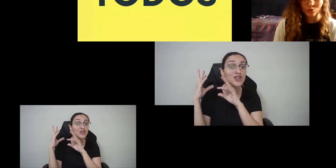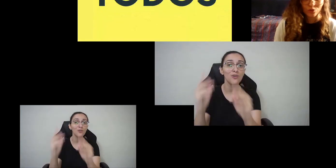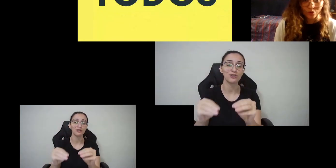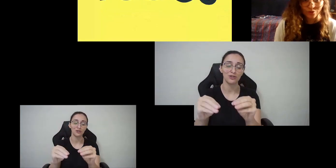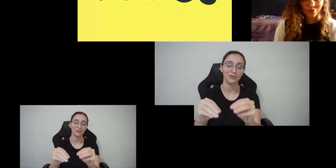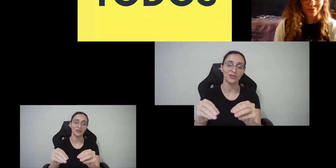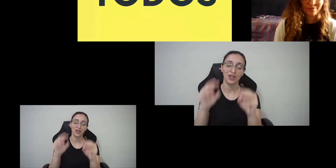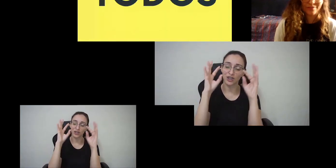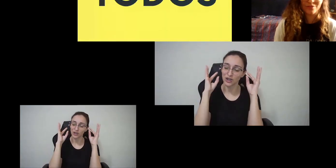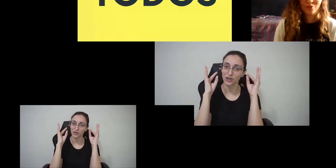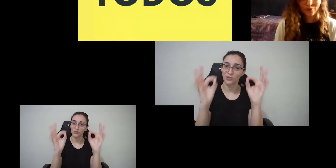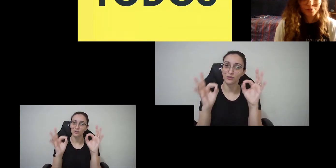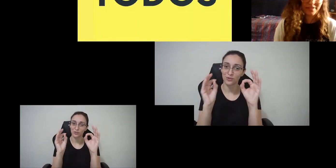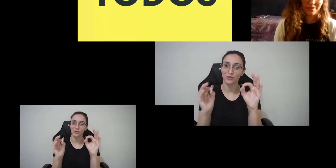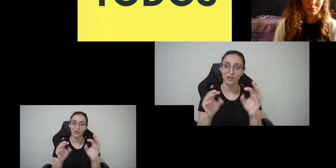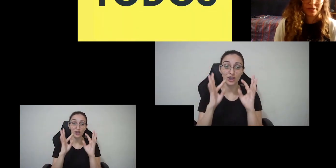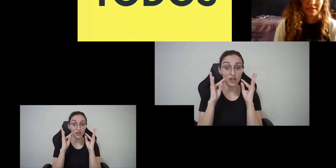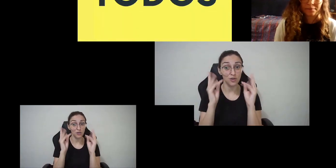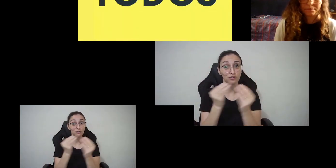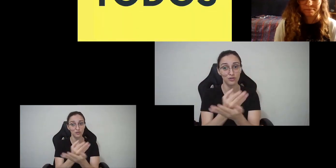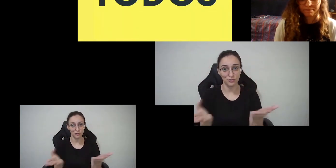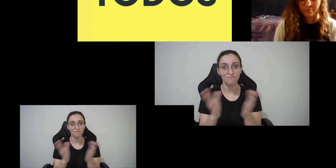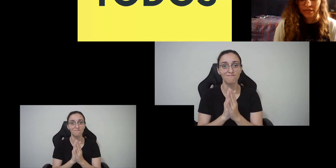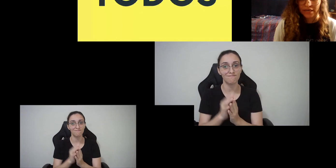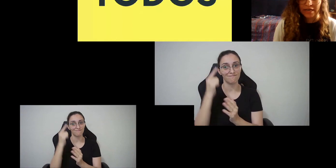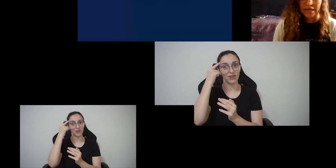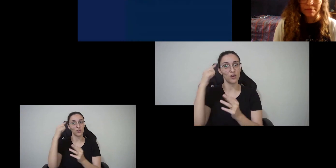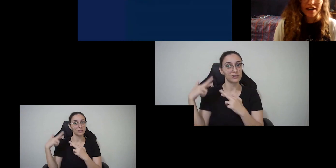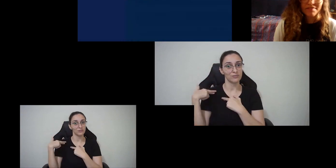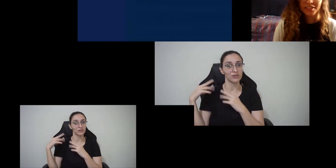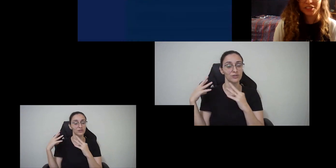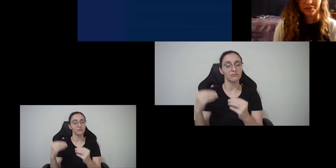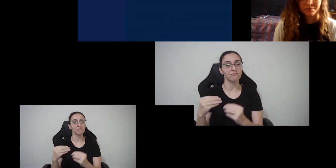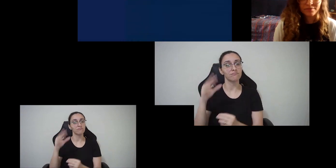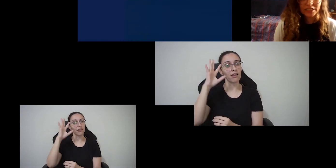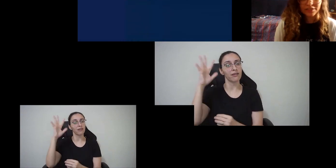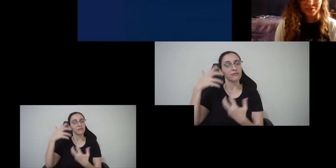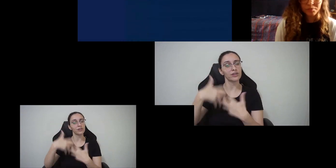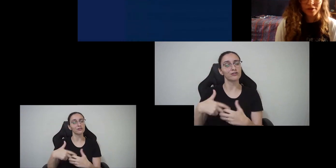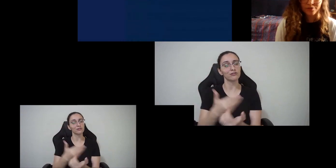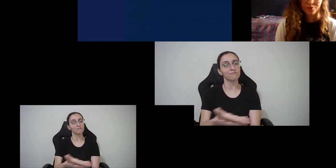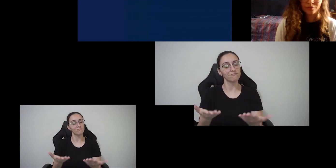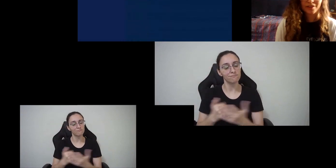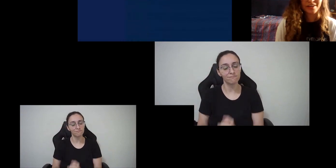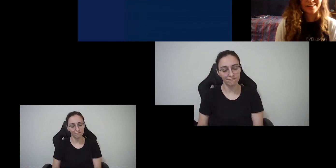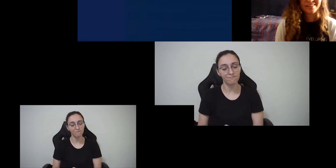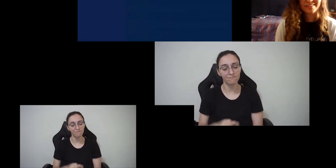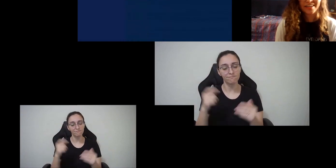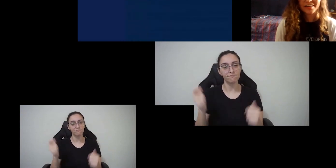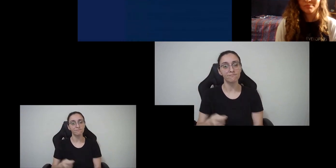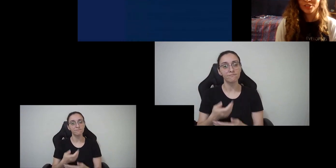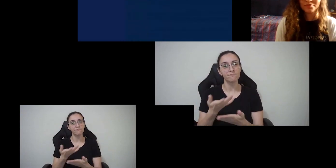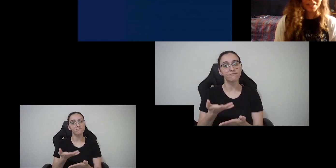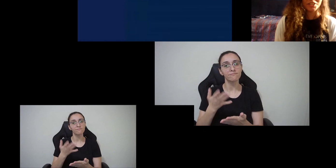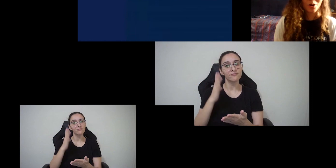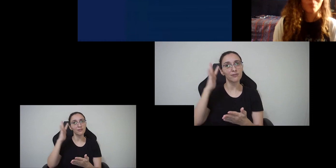Então, todos precisamos pensar. E para refletir, que vocês possam